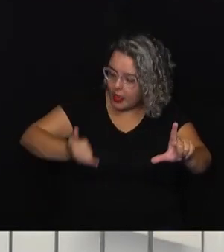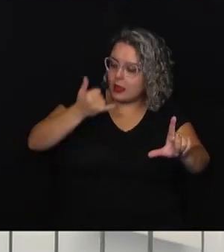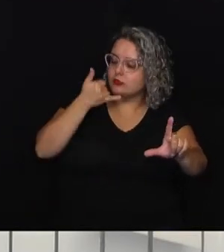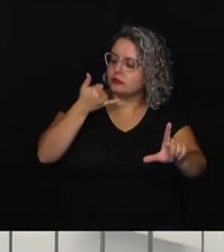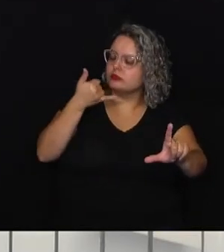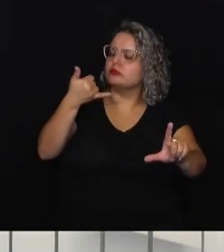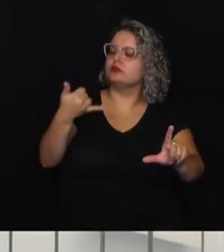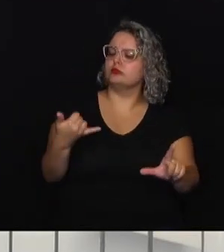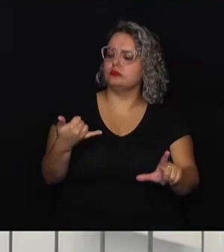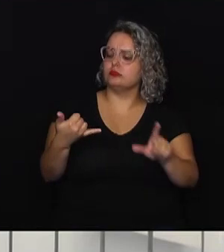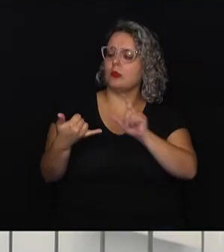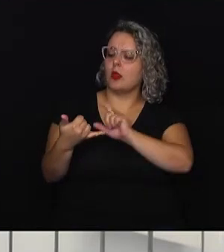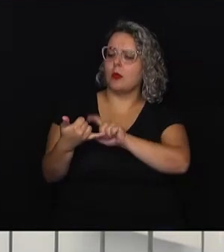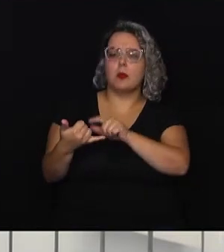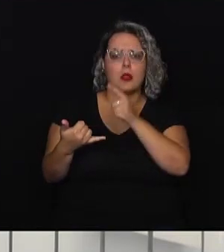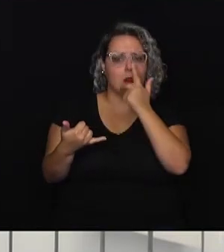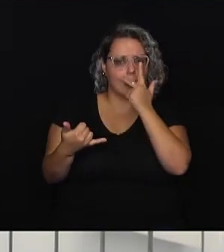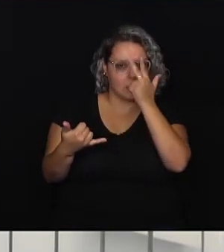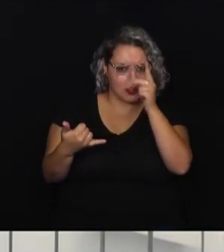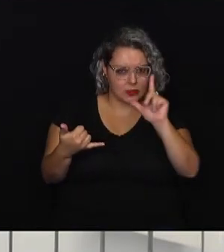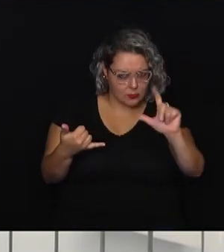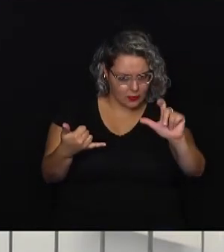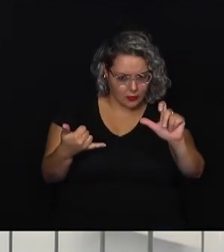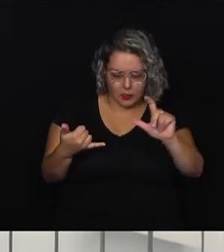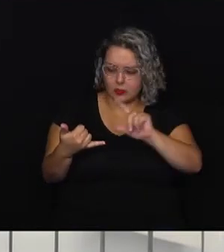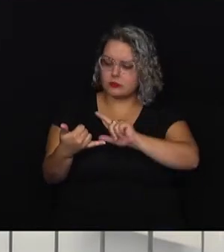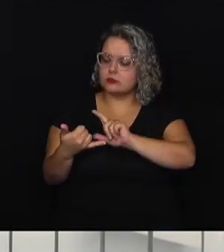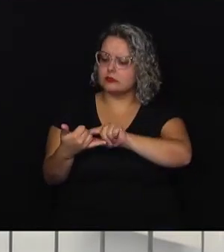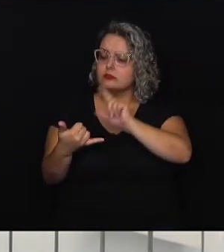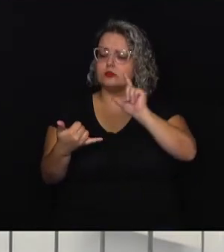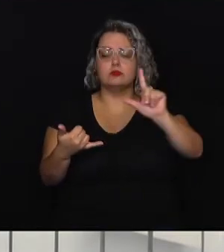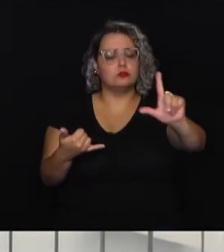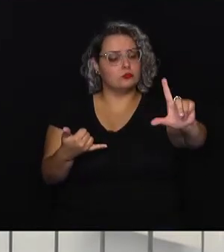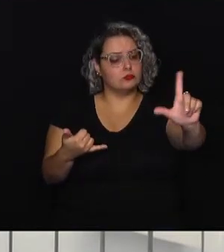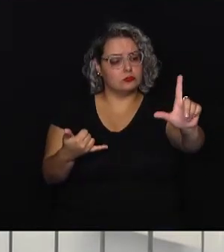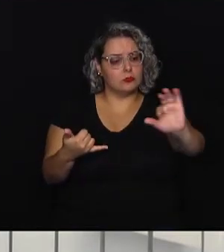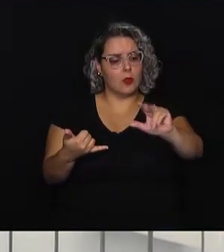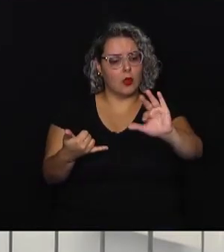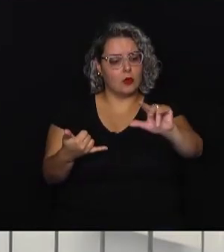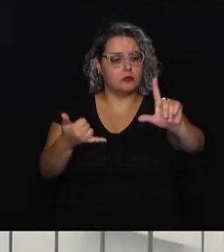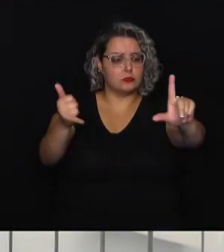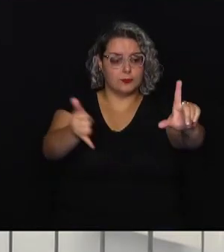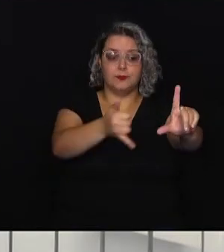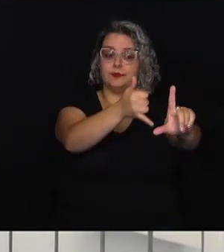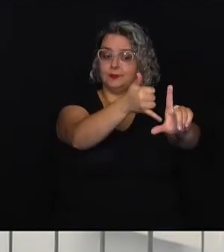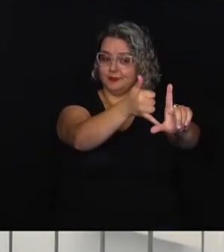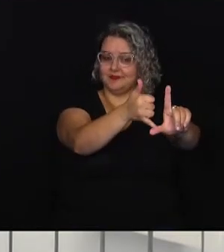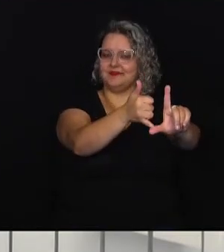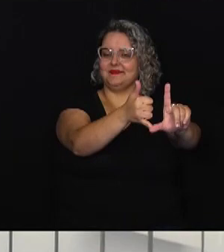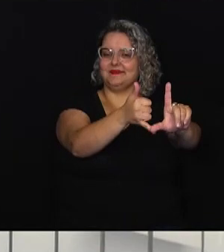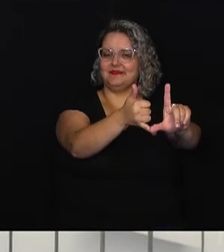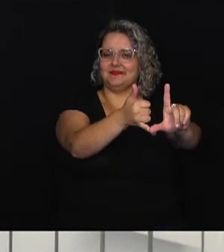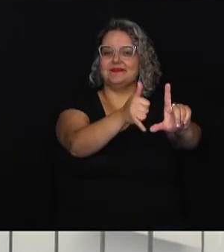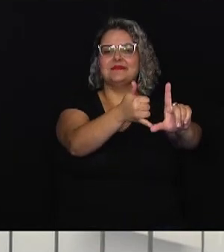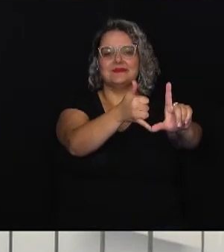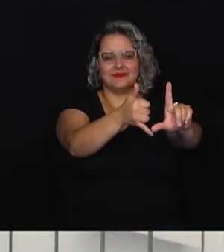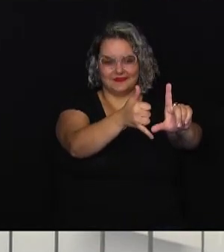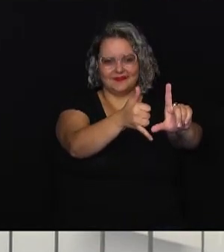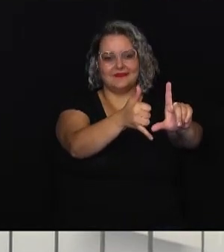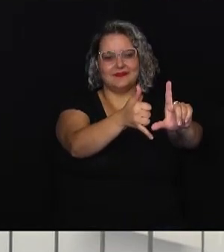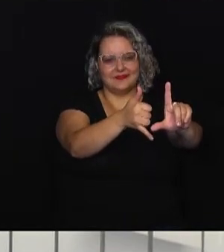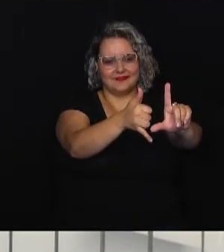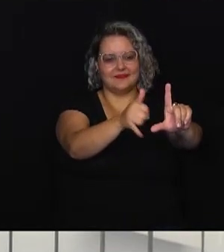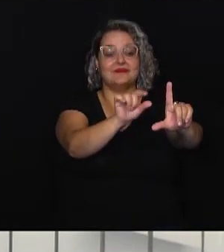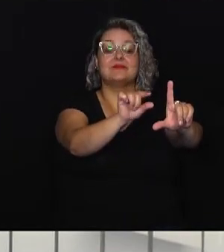celular, abre a câmera como se fosse tirar uma foto e você vai apontar aqui, ó, para este QR Code aqui. Apontando para este QR